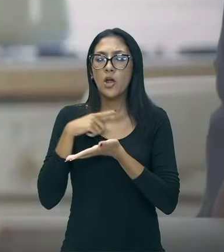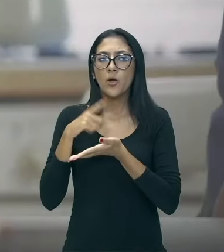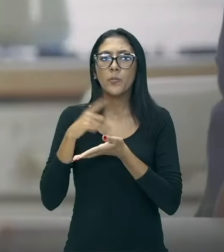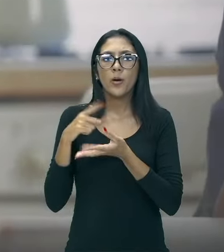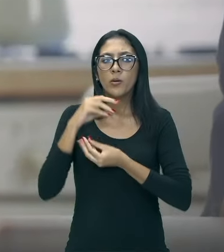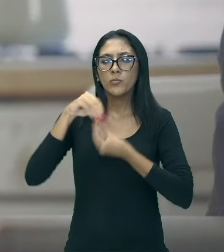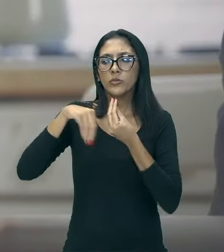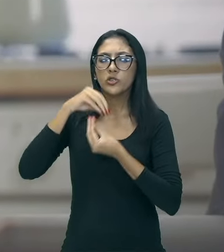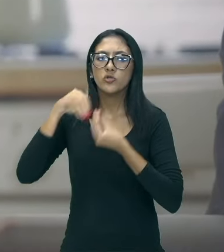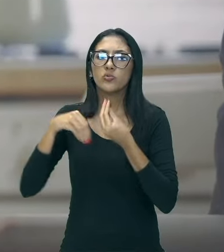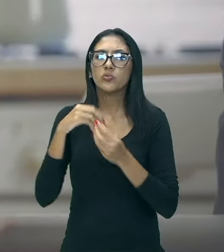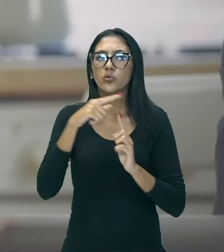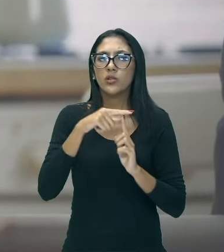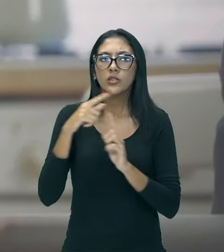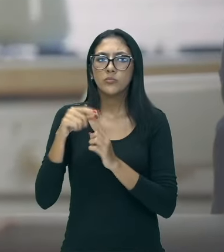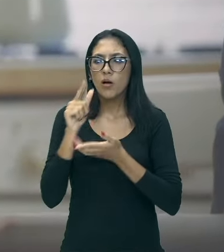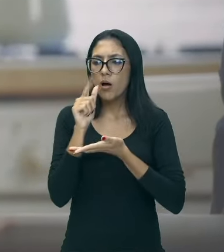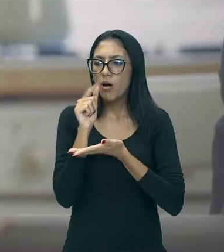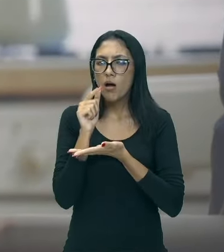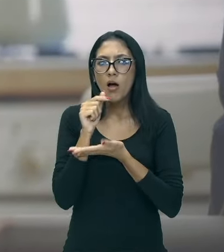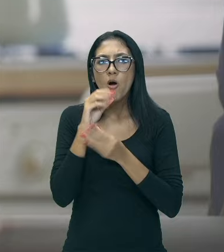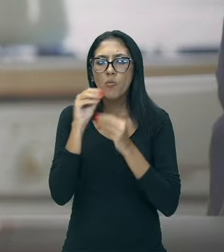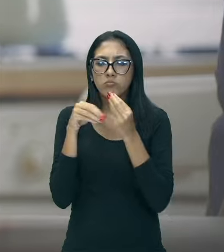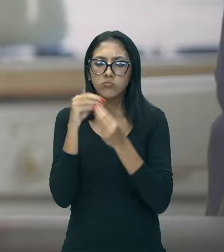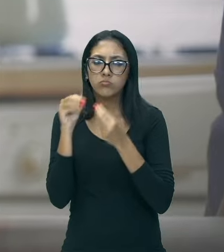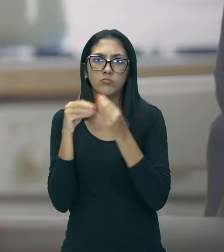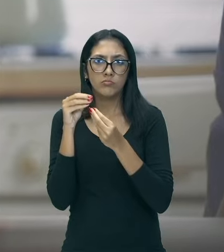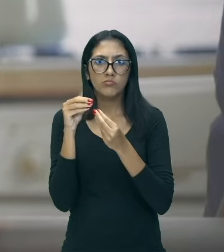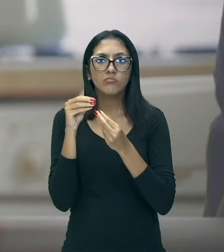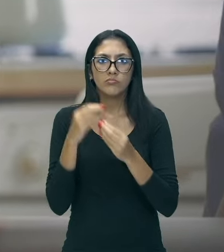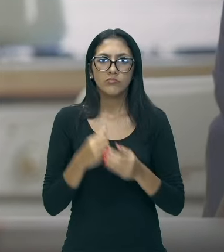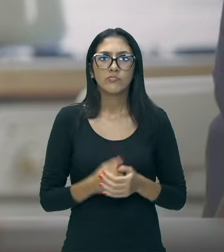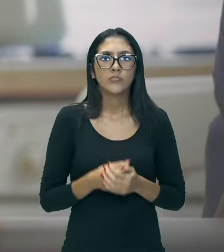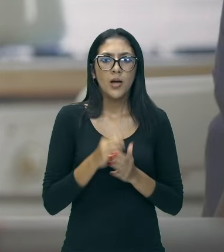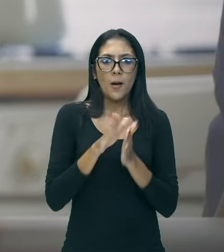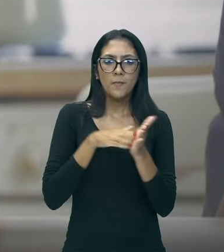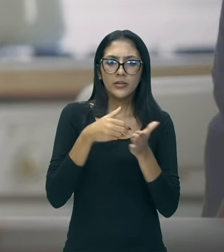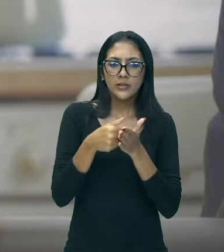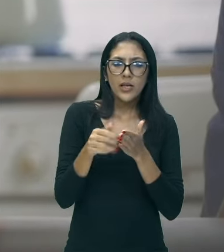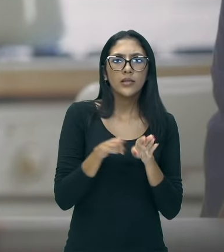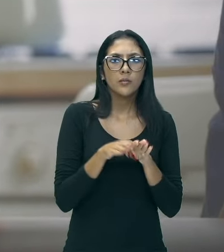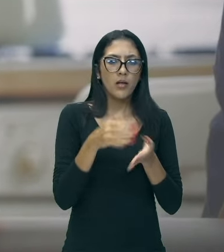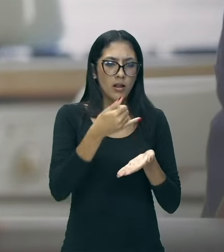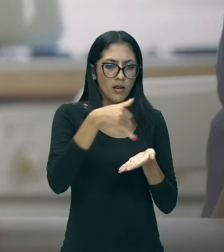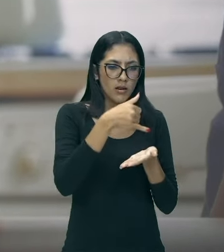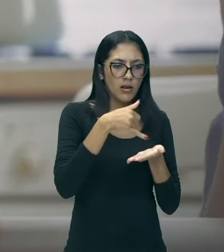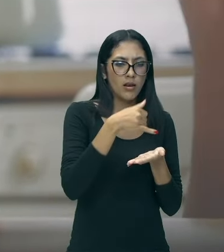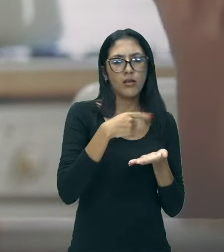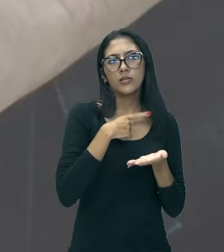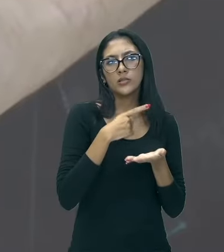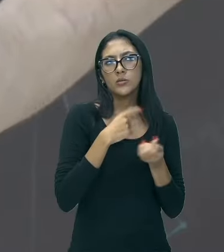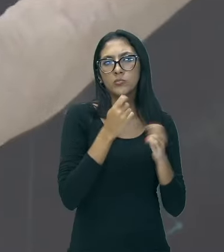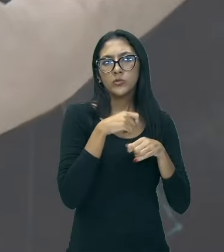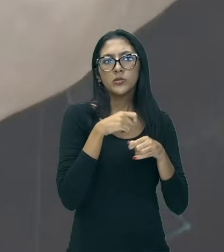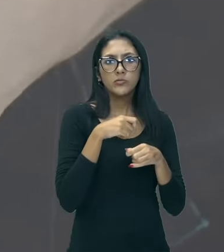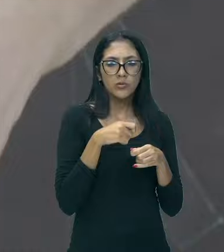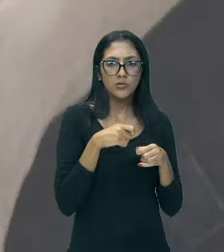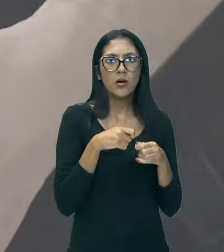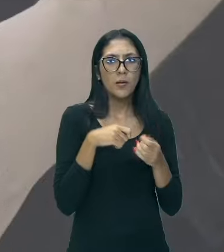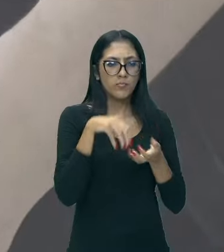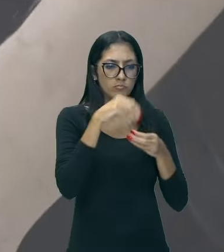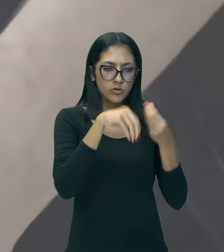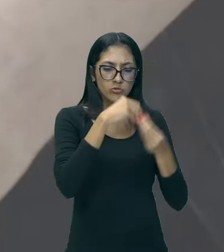sistema coloidal líquido em líquido. No leite, a manteiga e a gordura são dispersas na água. O pão